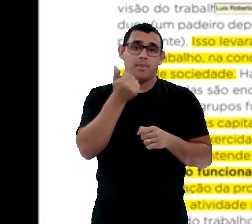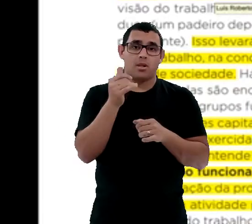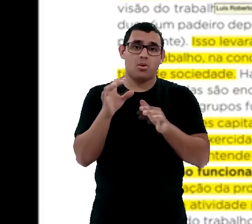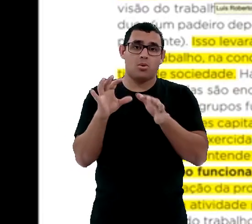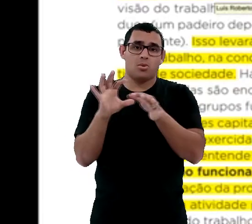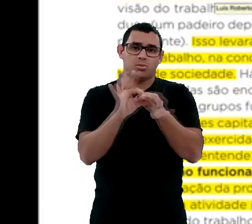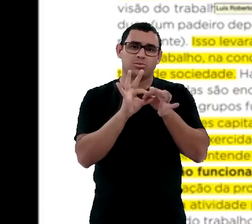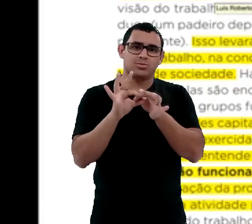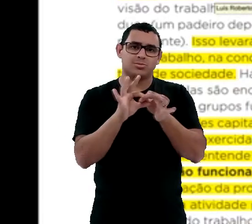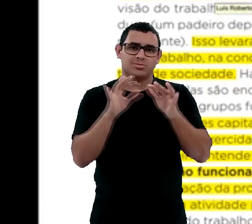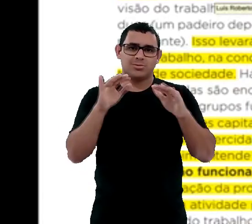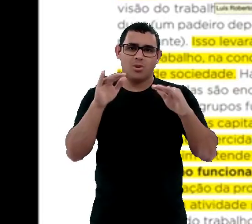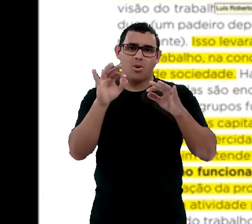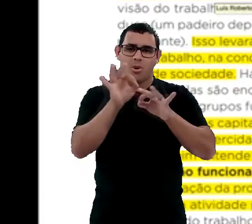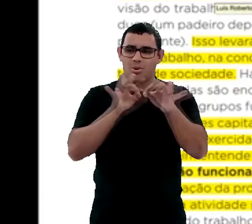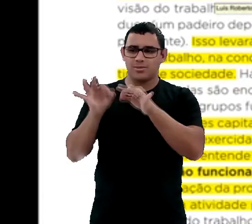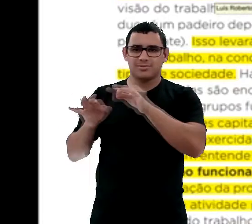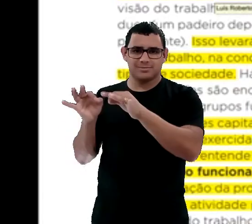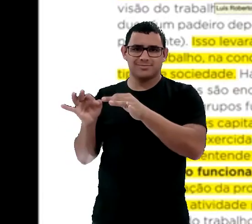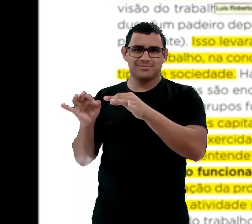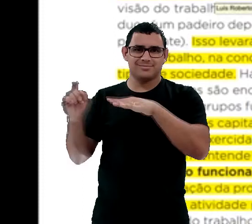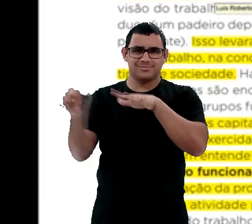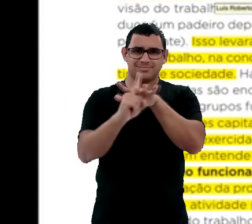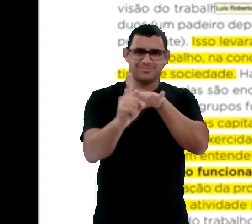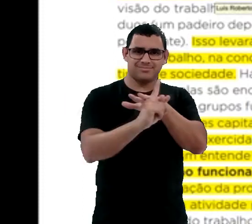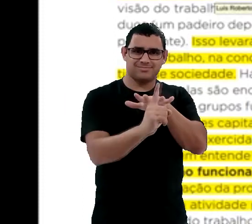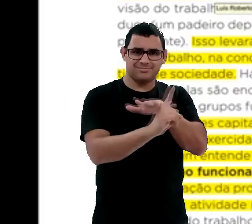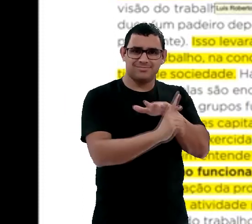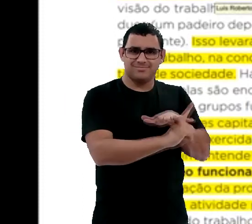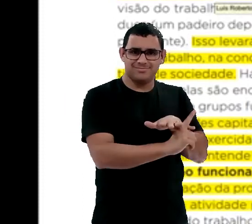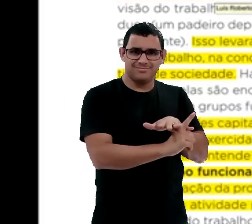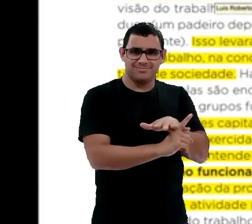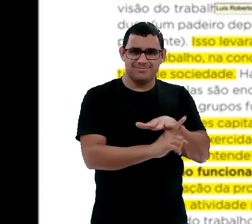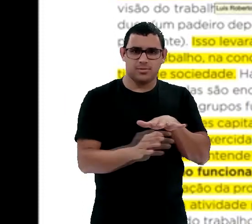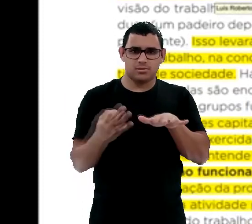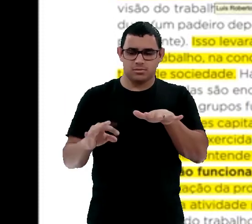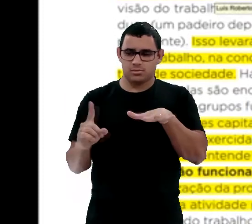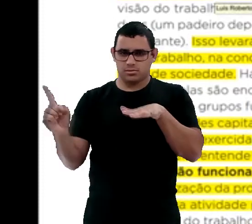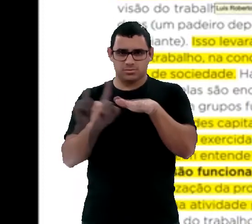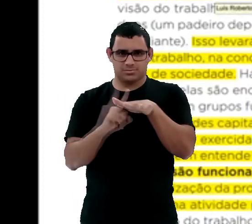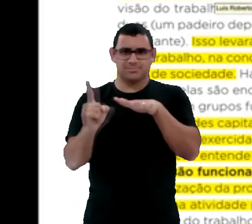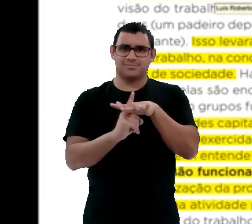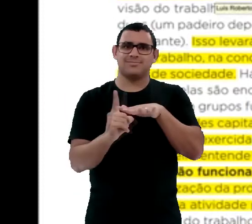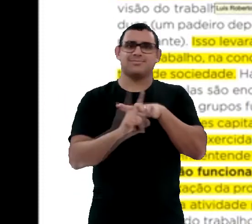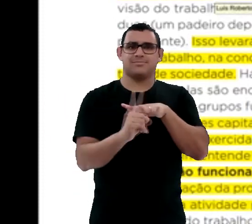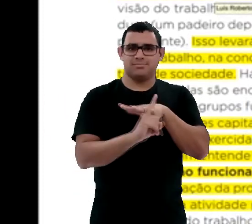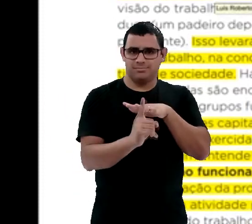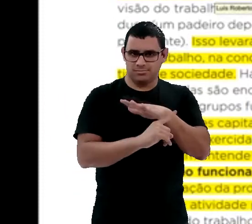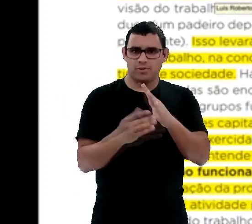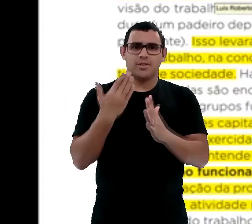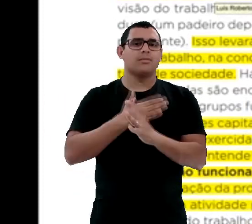maior coesão social. A coesão social é justamente a integração entre essas etapas